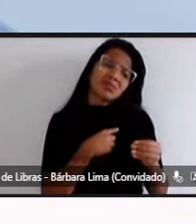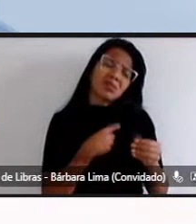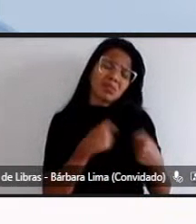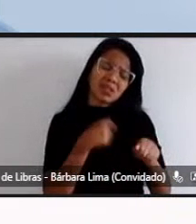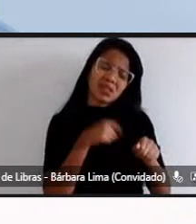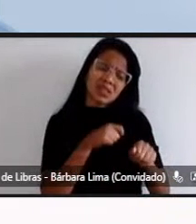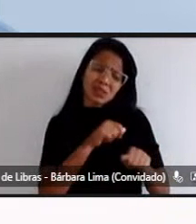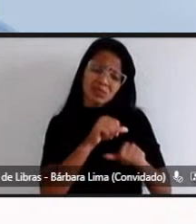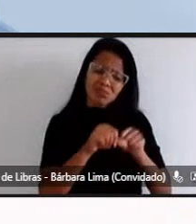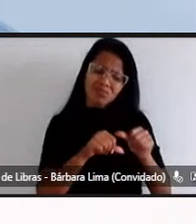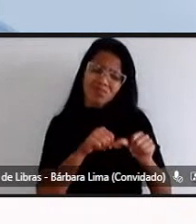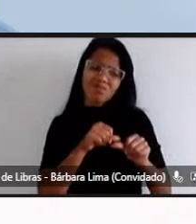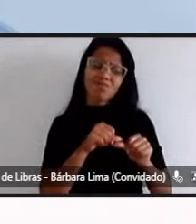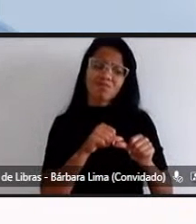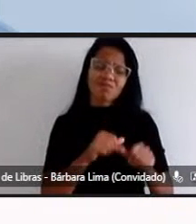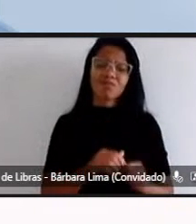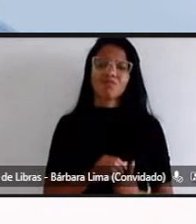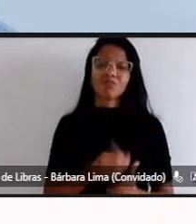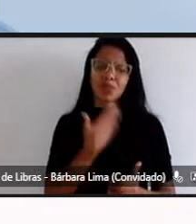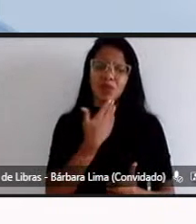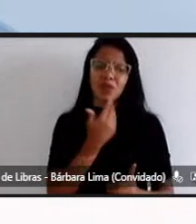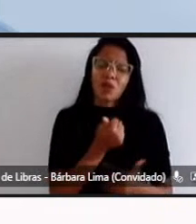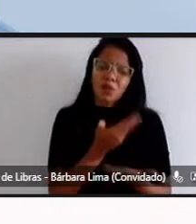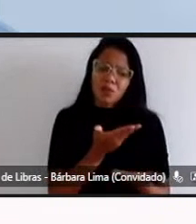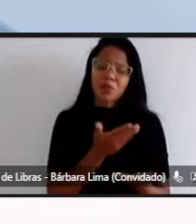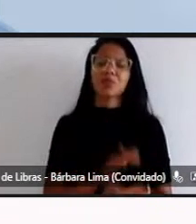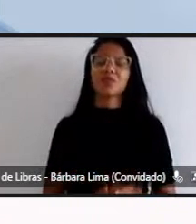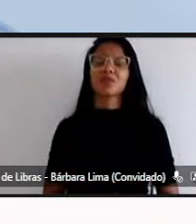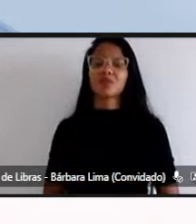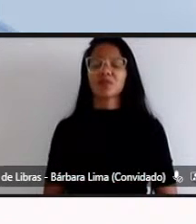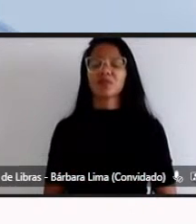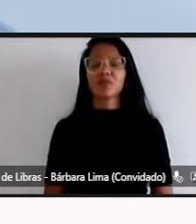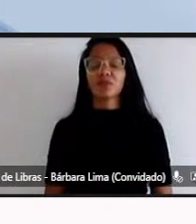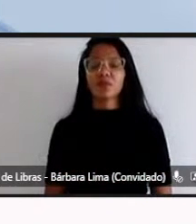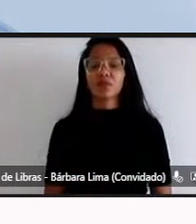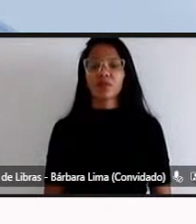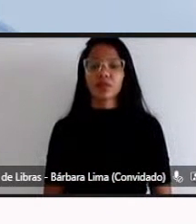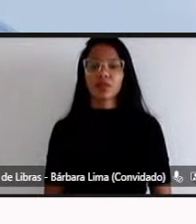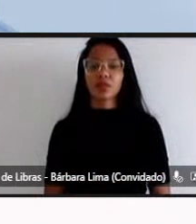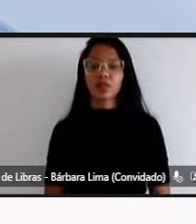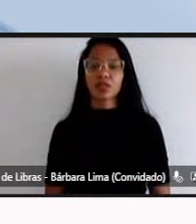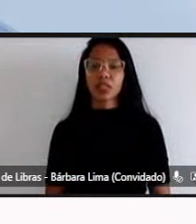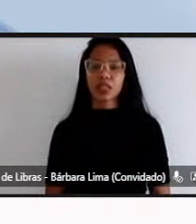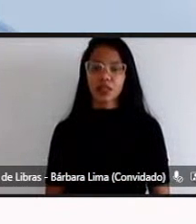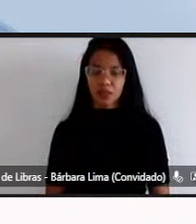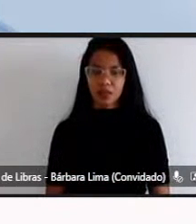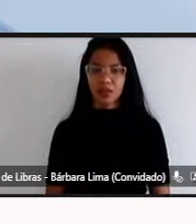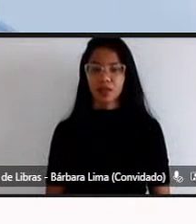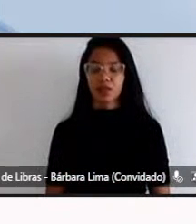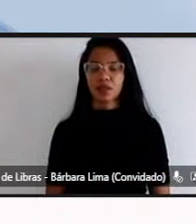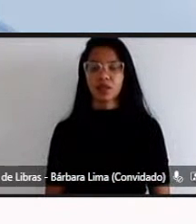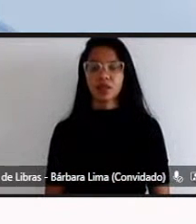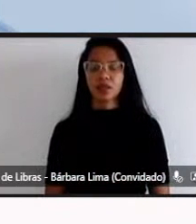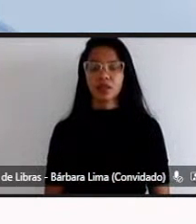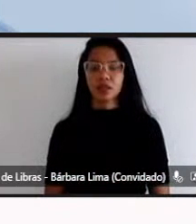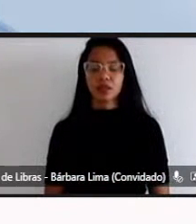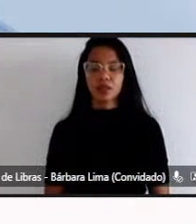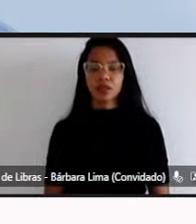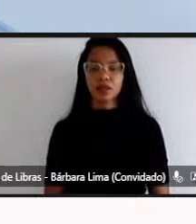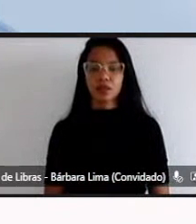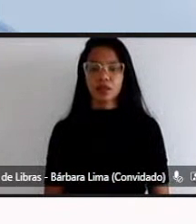And so a meeting is arranged under the conditions of